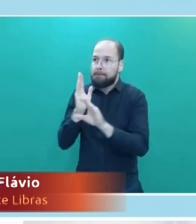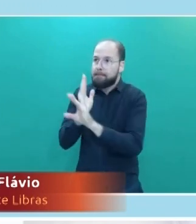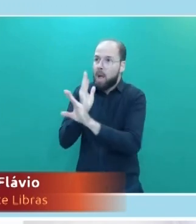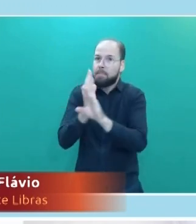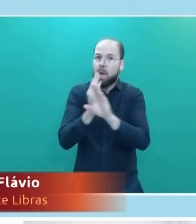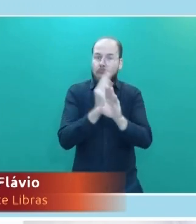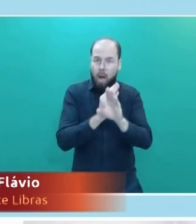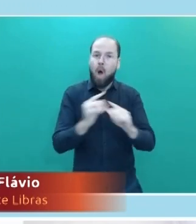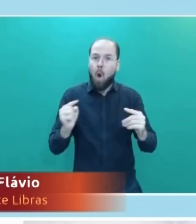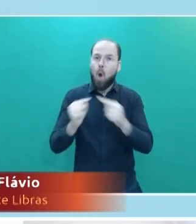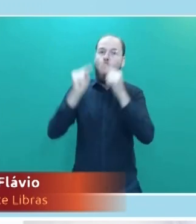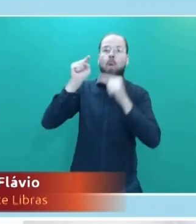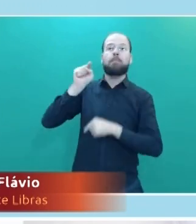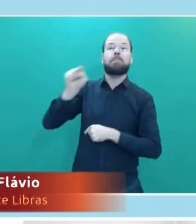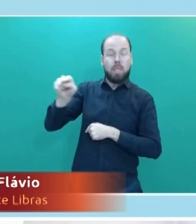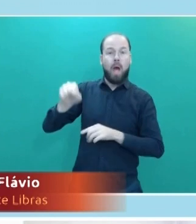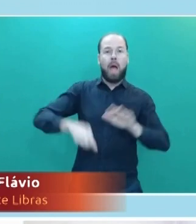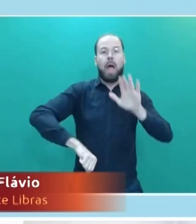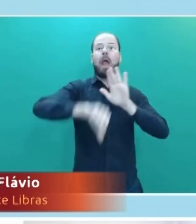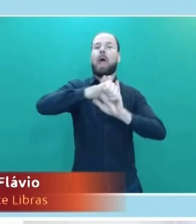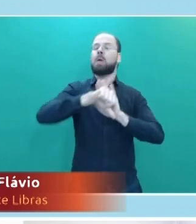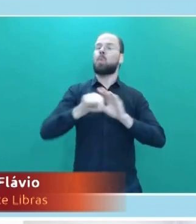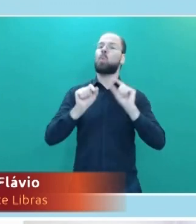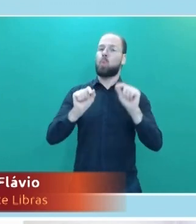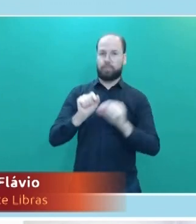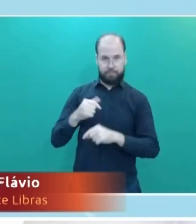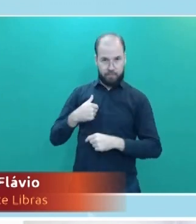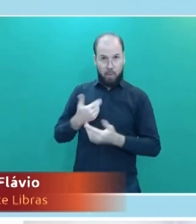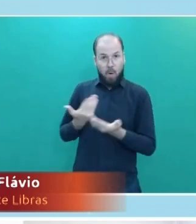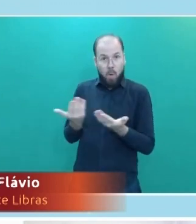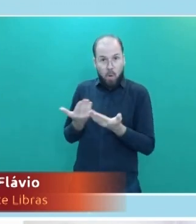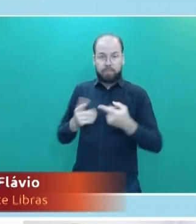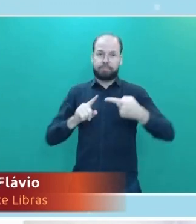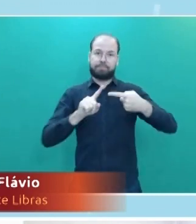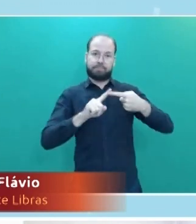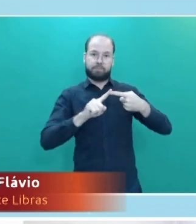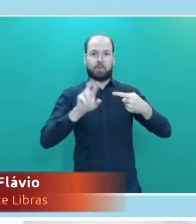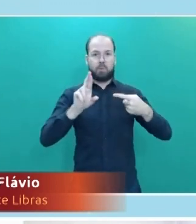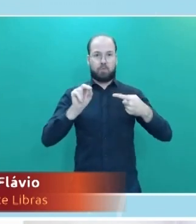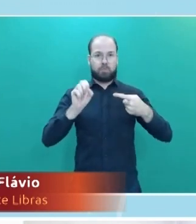ação criminosa. Vou começar com a Rosana e depois passo a palavra também para o Xavier.